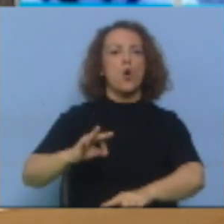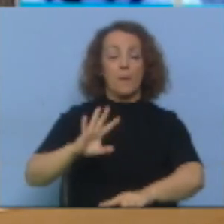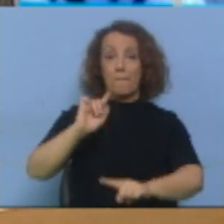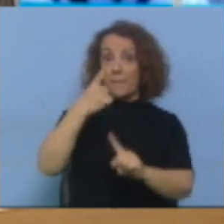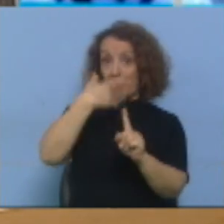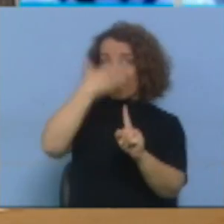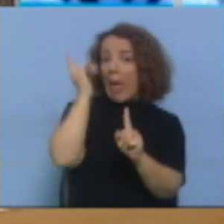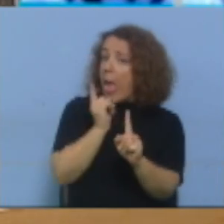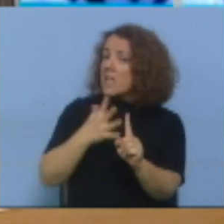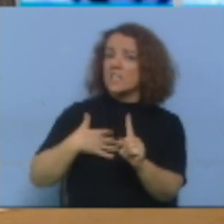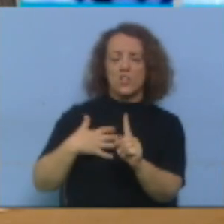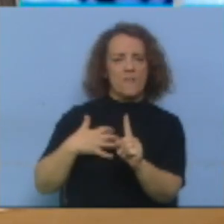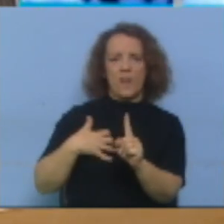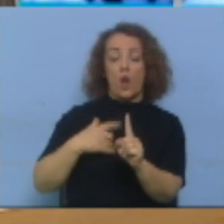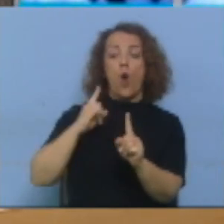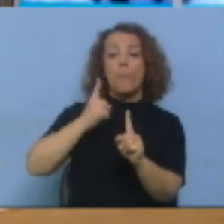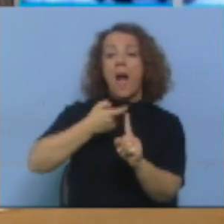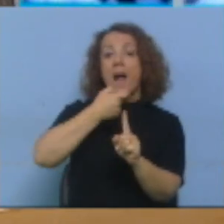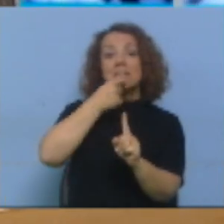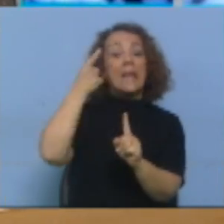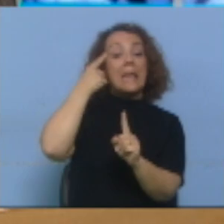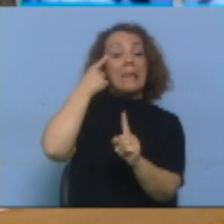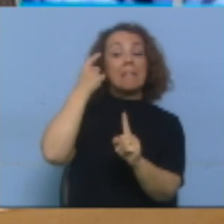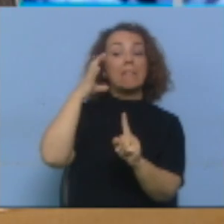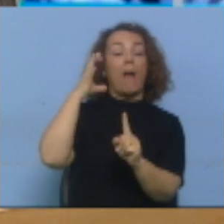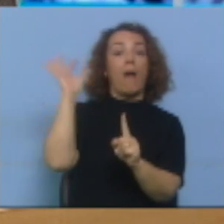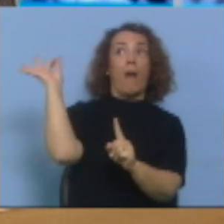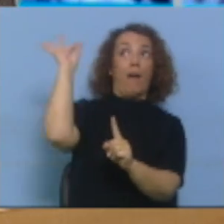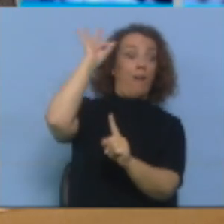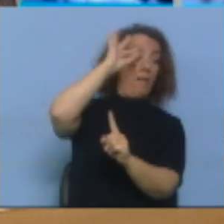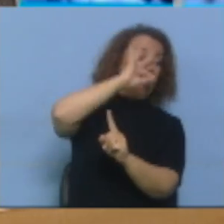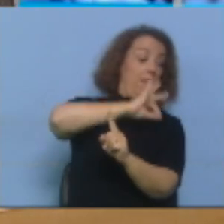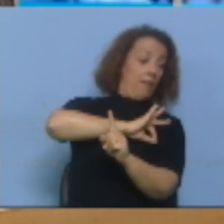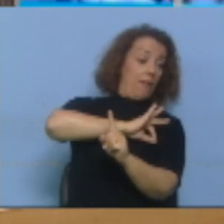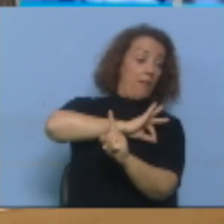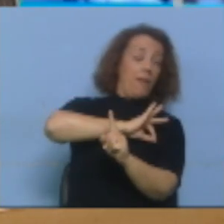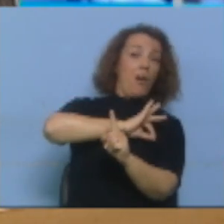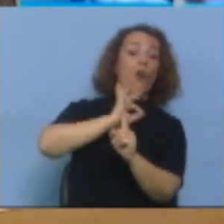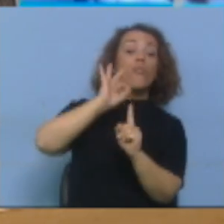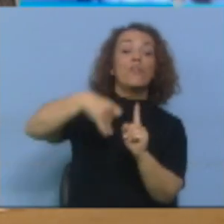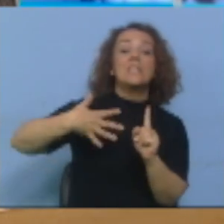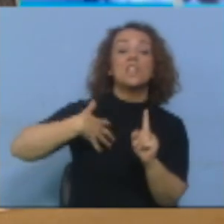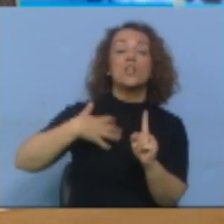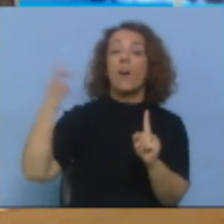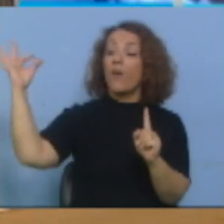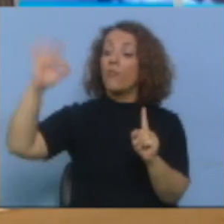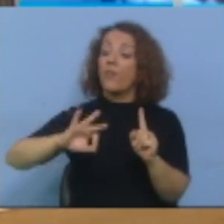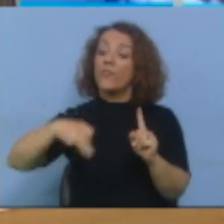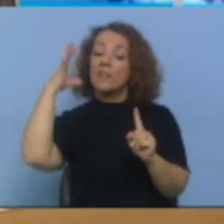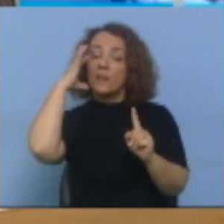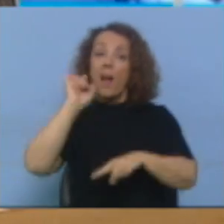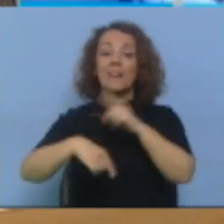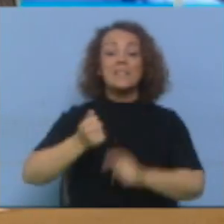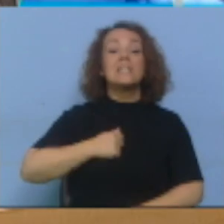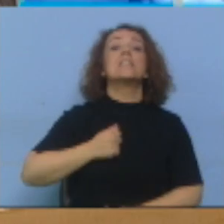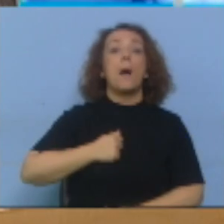é sexta-feira, que começa ao cair tarde de quinta e termina ao cair da tarde de sexta-feira. O segundo dia, sábado santo, começa